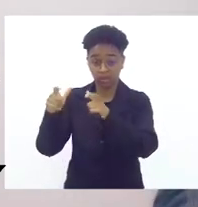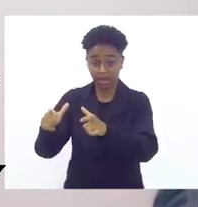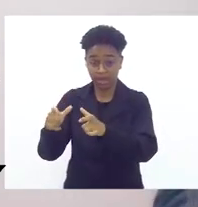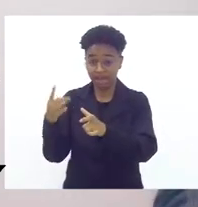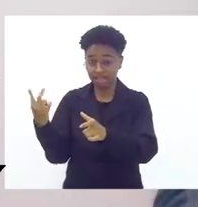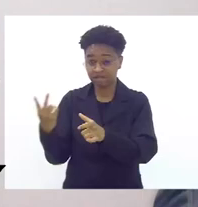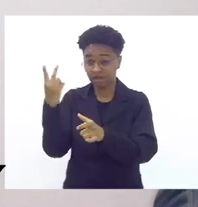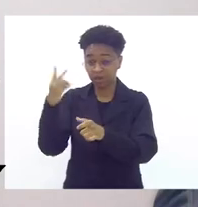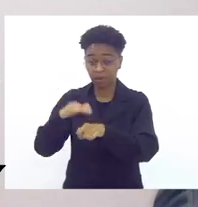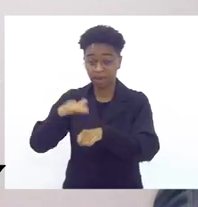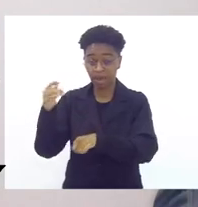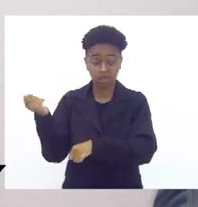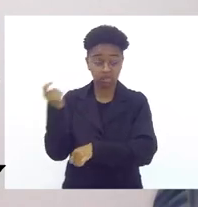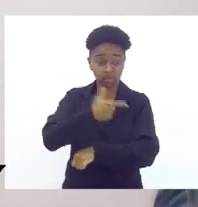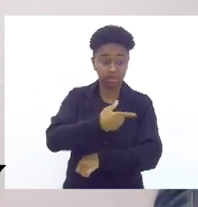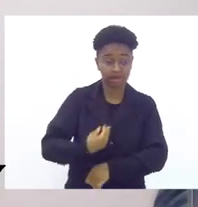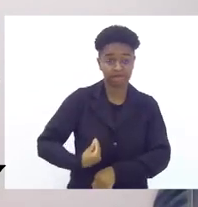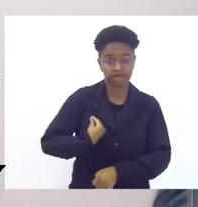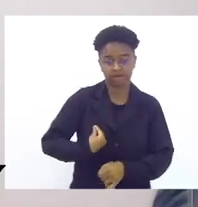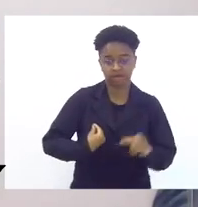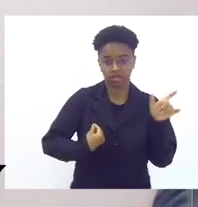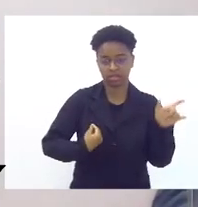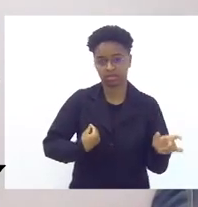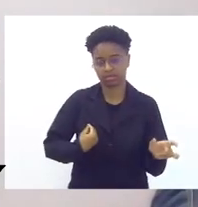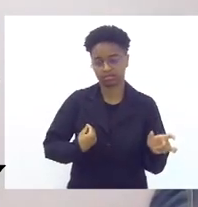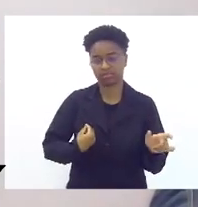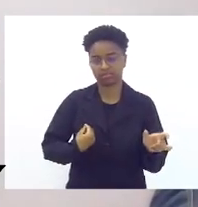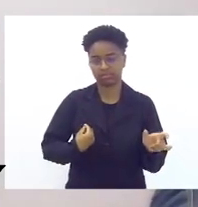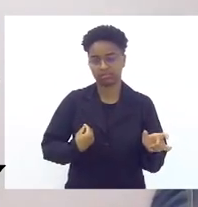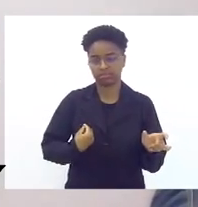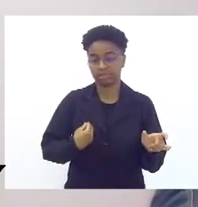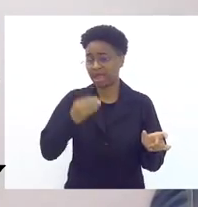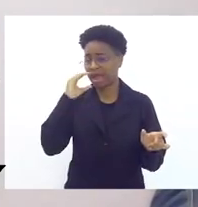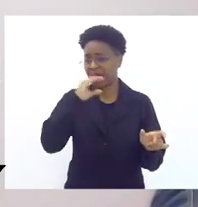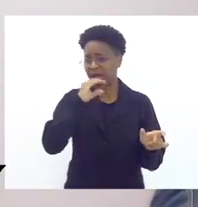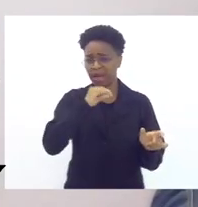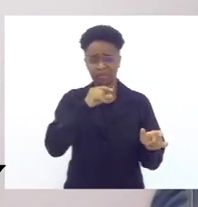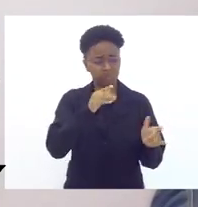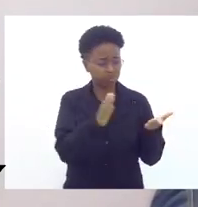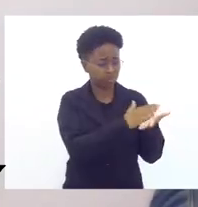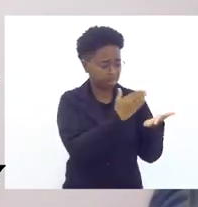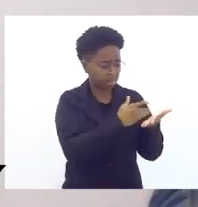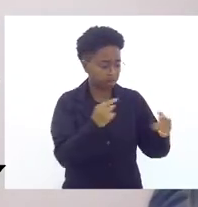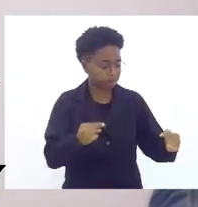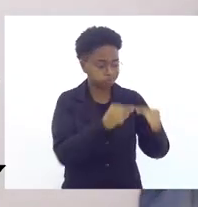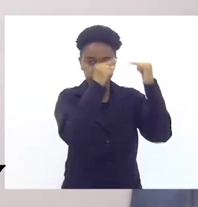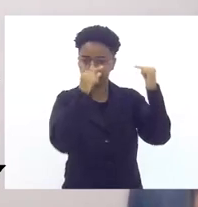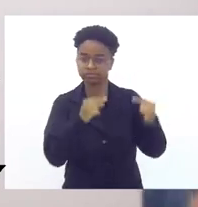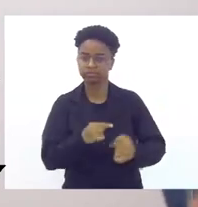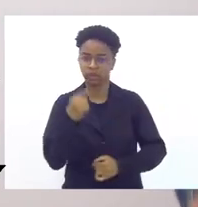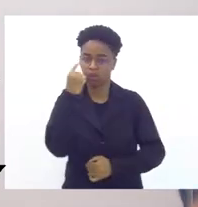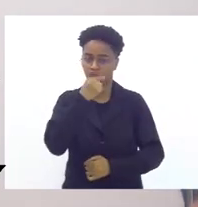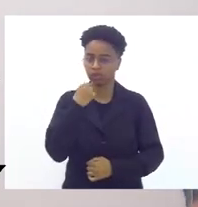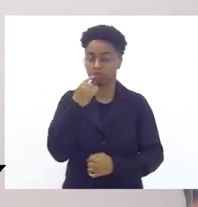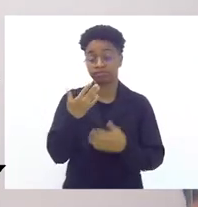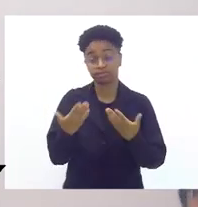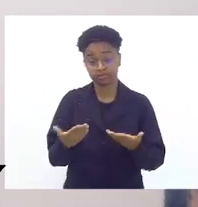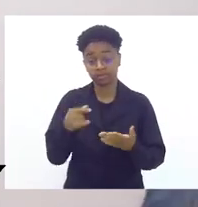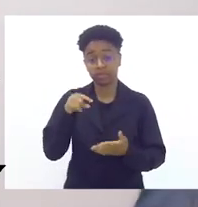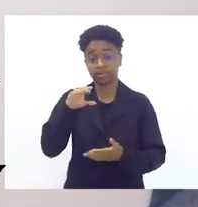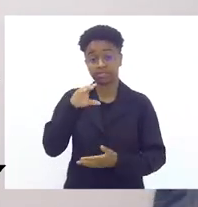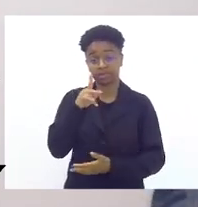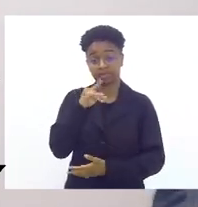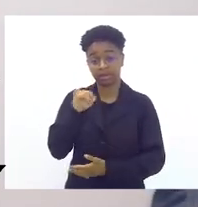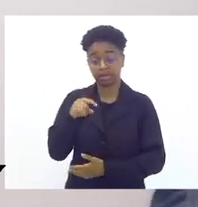que rapidamente ser escolhidas no albinho de fotografia entendeu então esta CPI tá se debruçando e